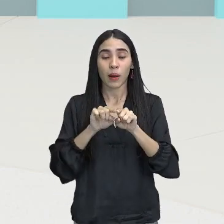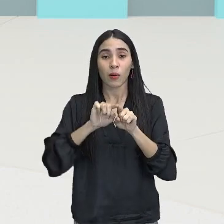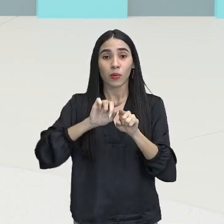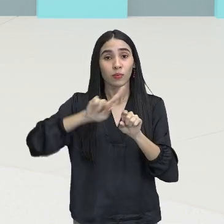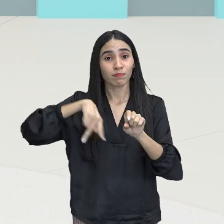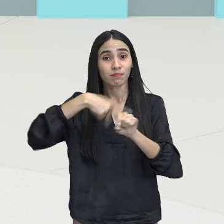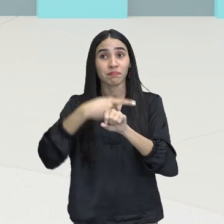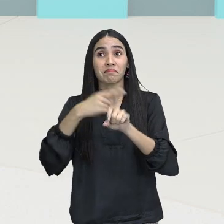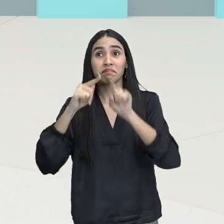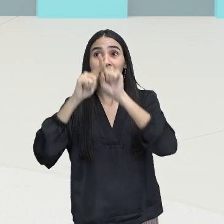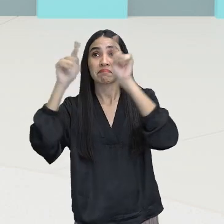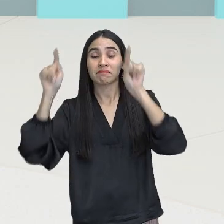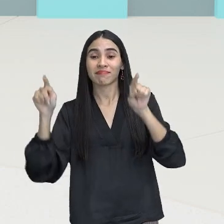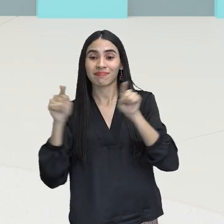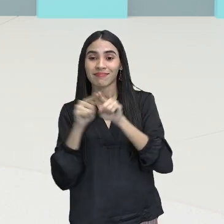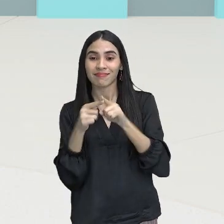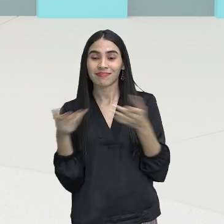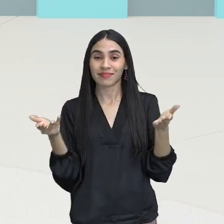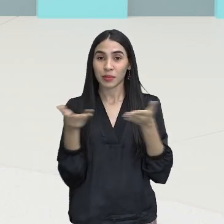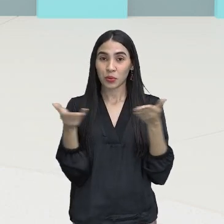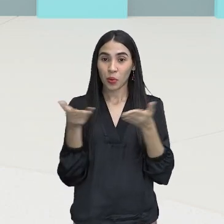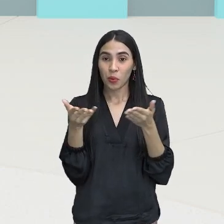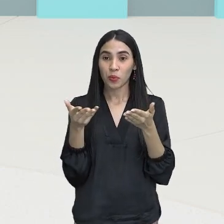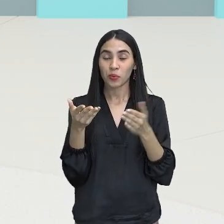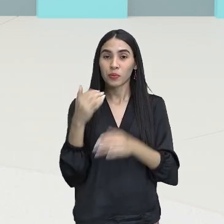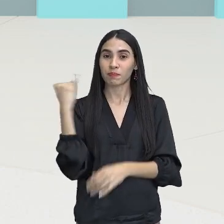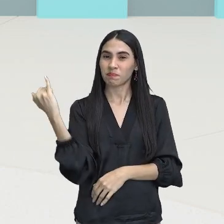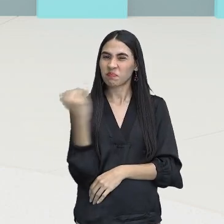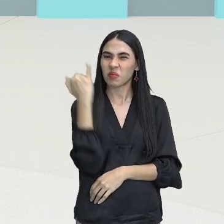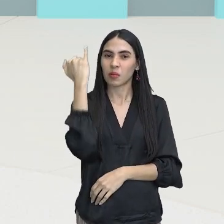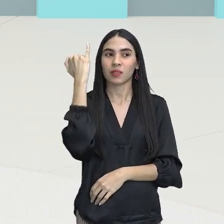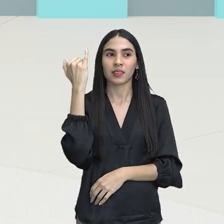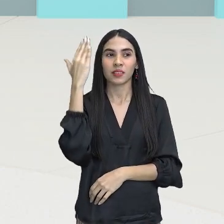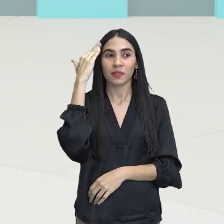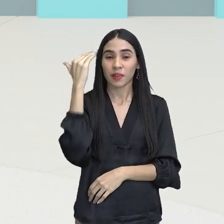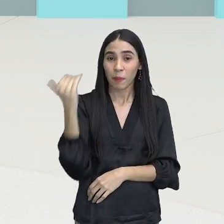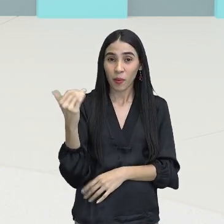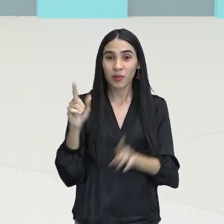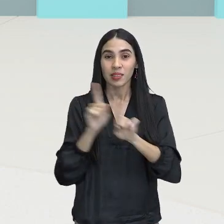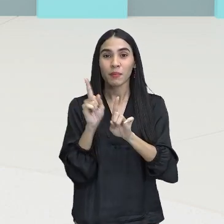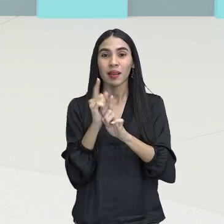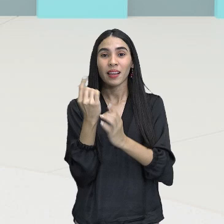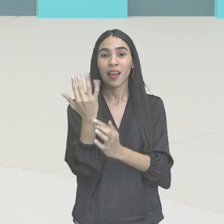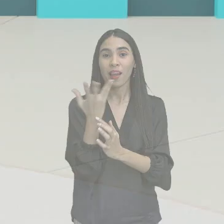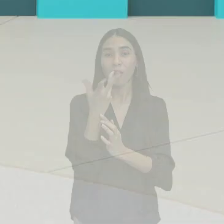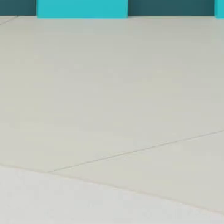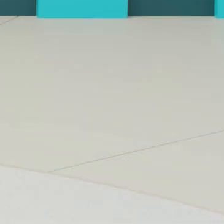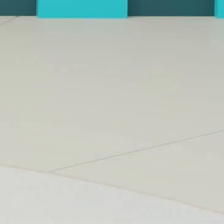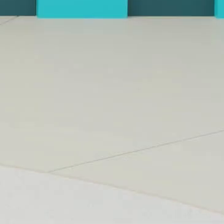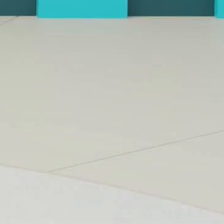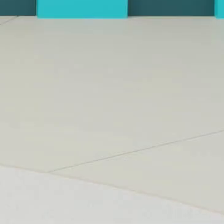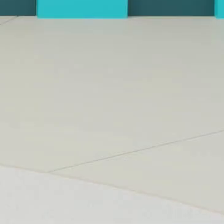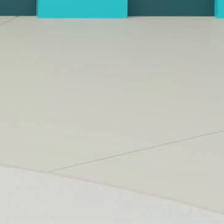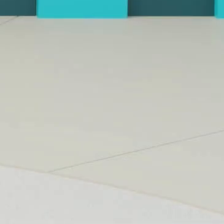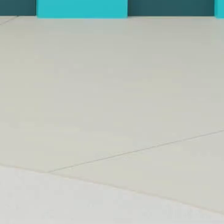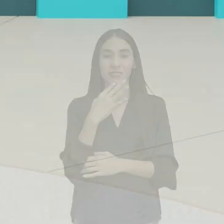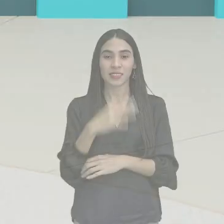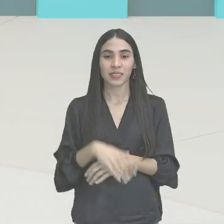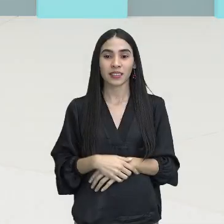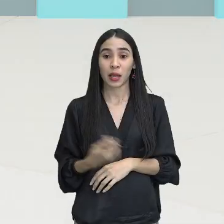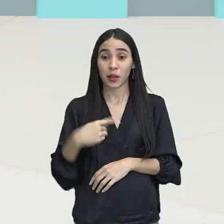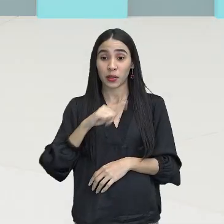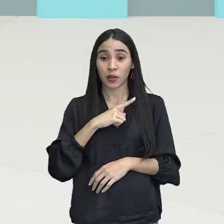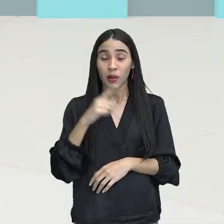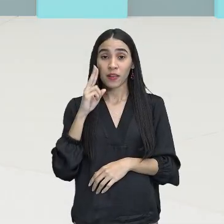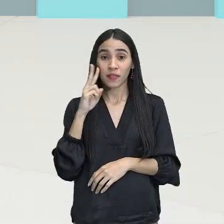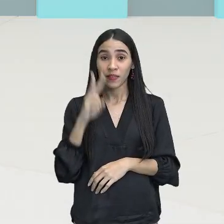tela. E hoje ficou muito popular. São obras clássicas, conhecidas. E a gente